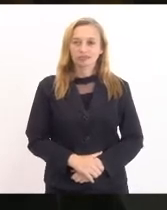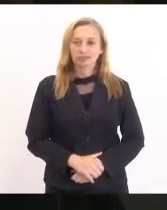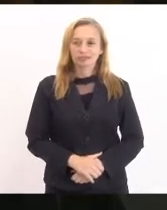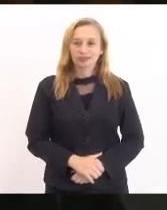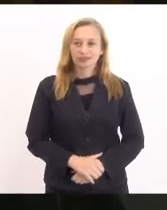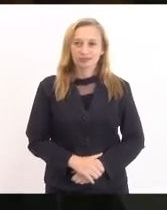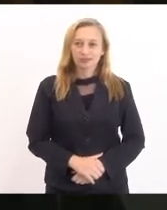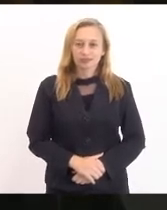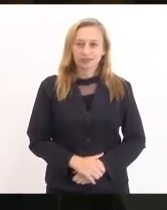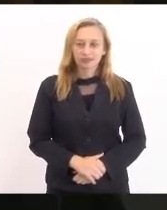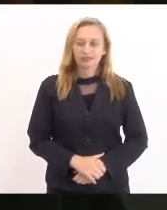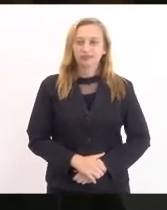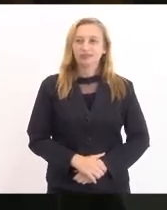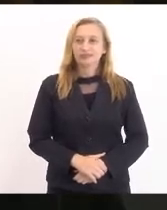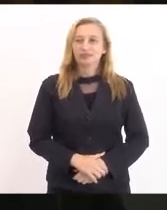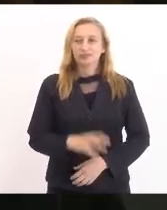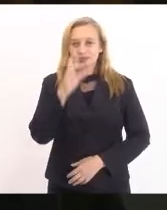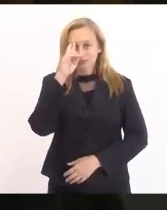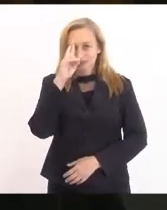Permita-me, senhora presidente,